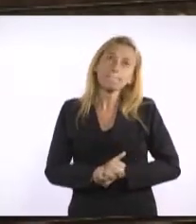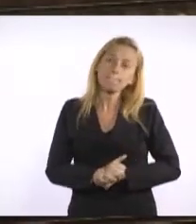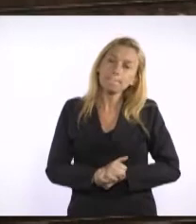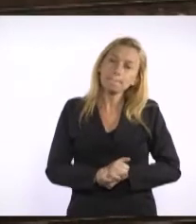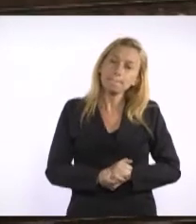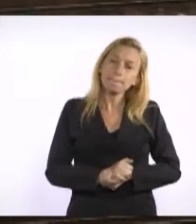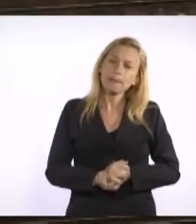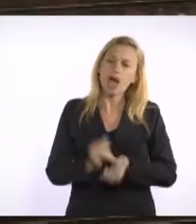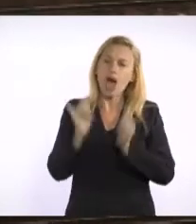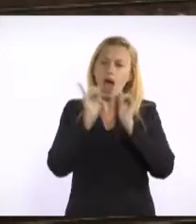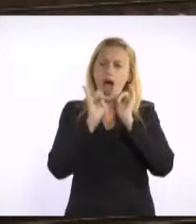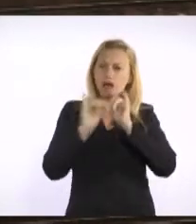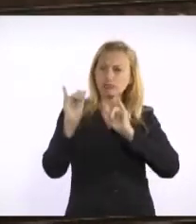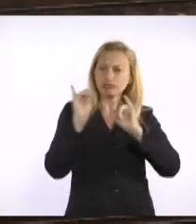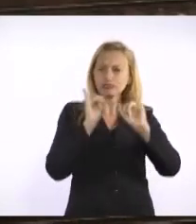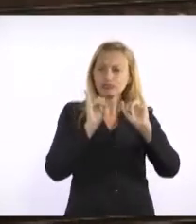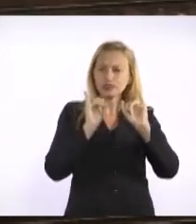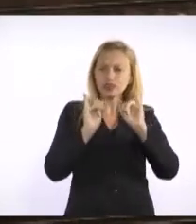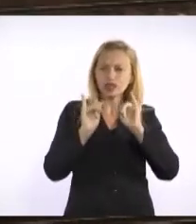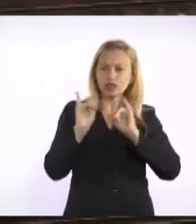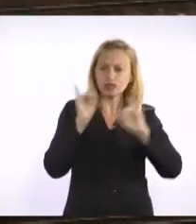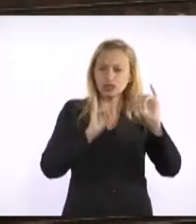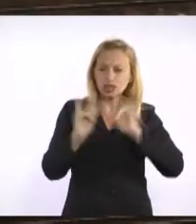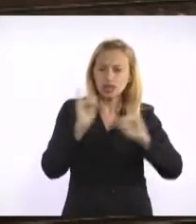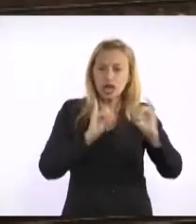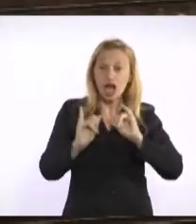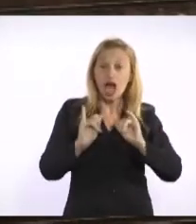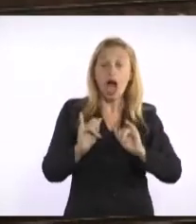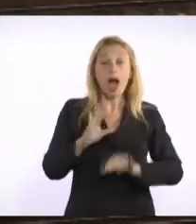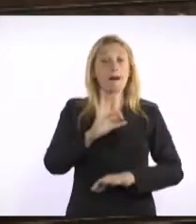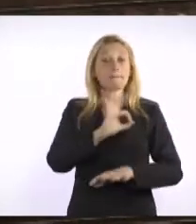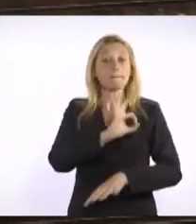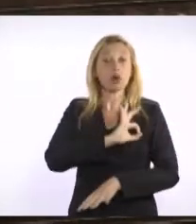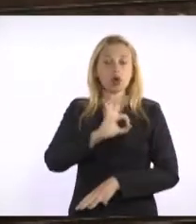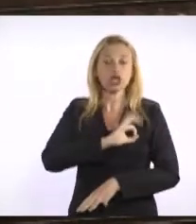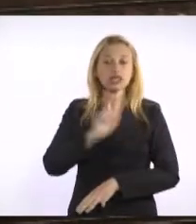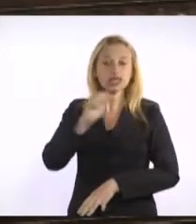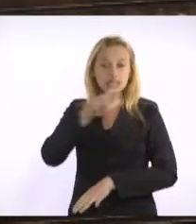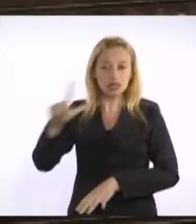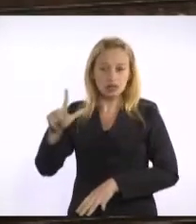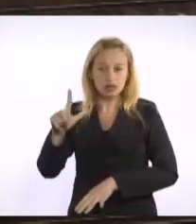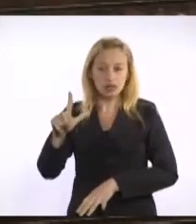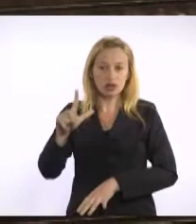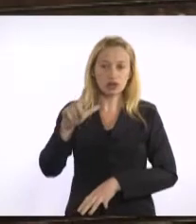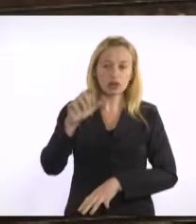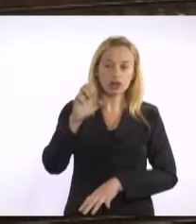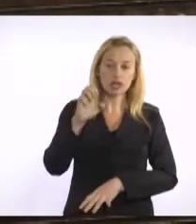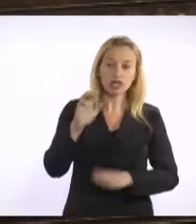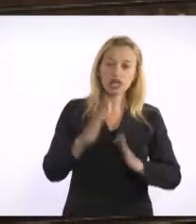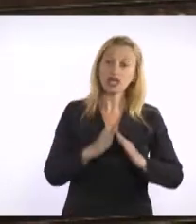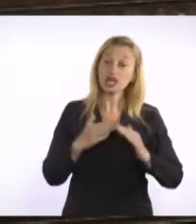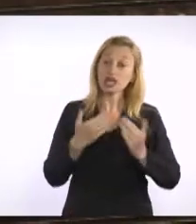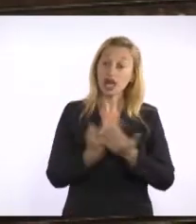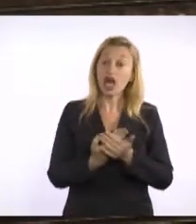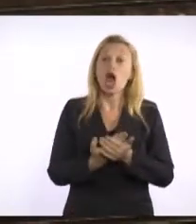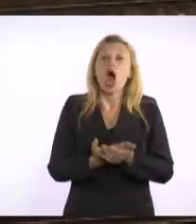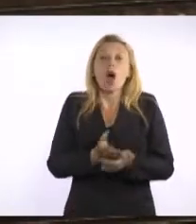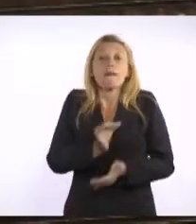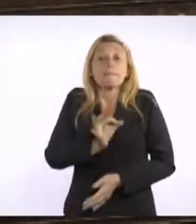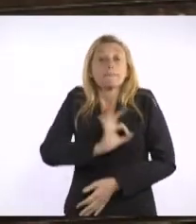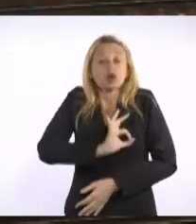notícia de que a Polícia Civil passará à conclusão de inquérito policial pela exclusão